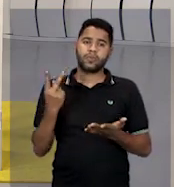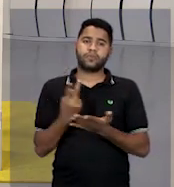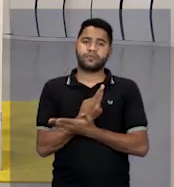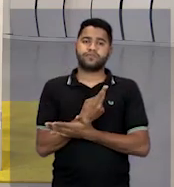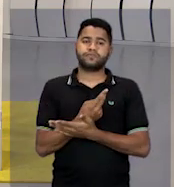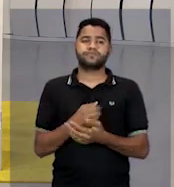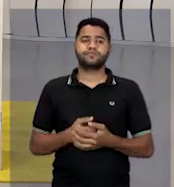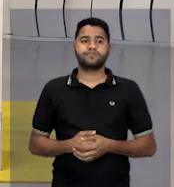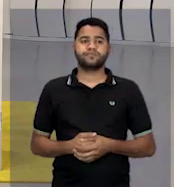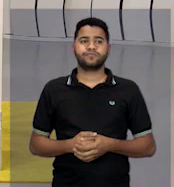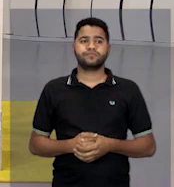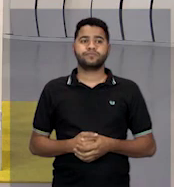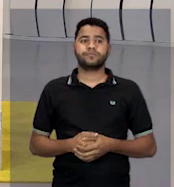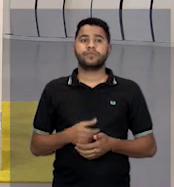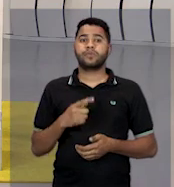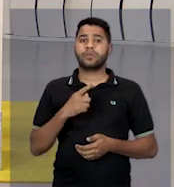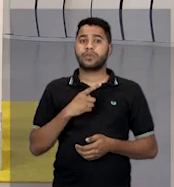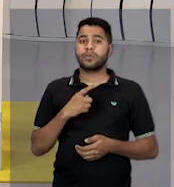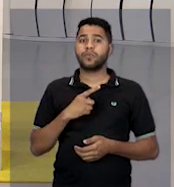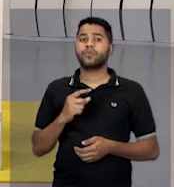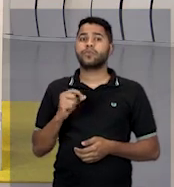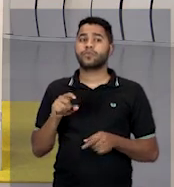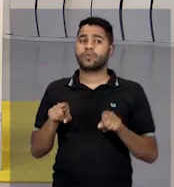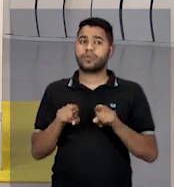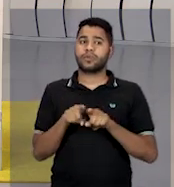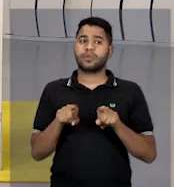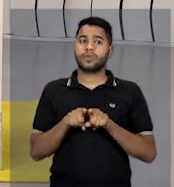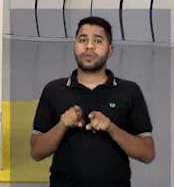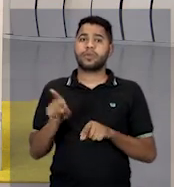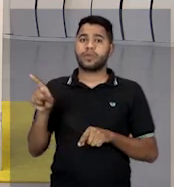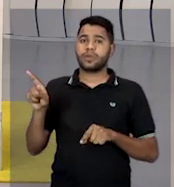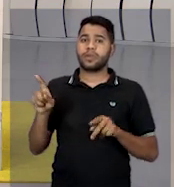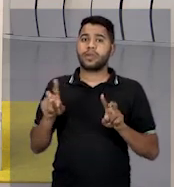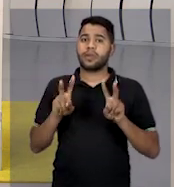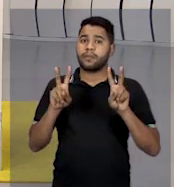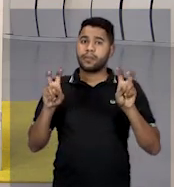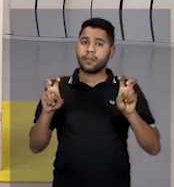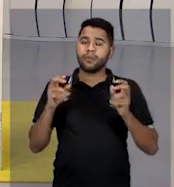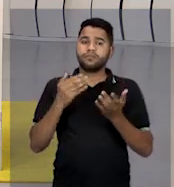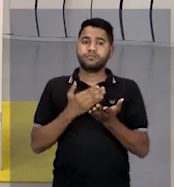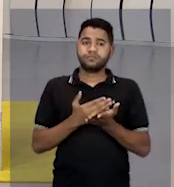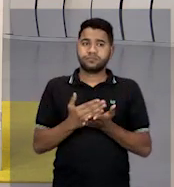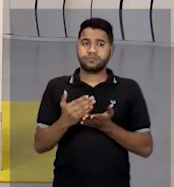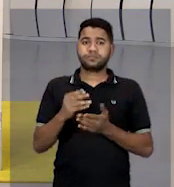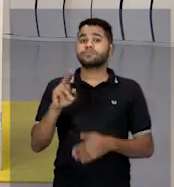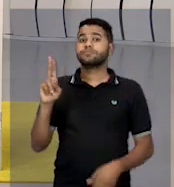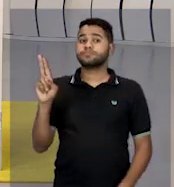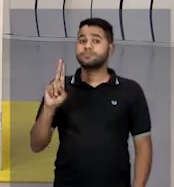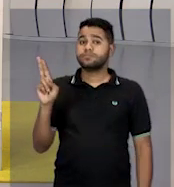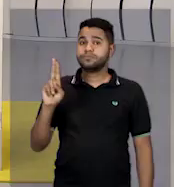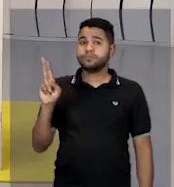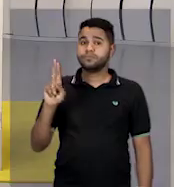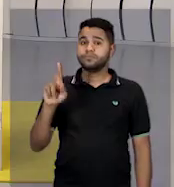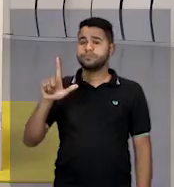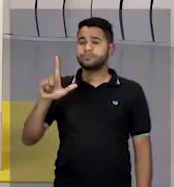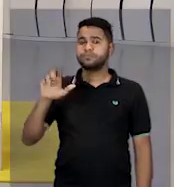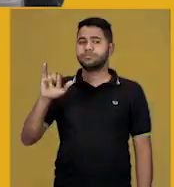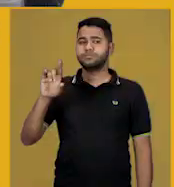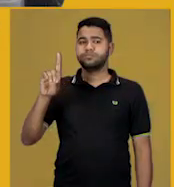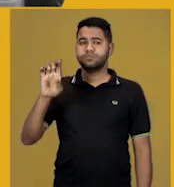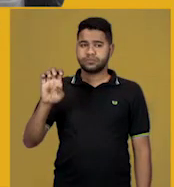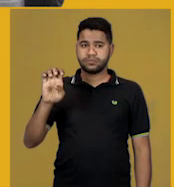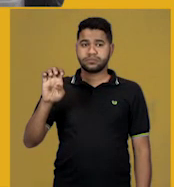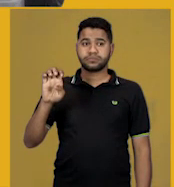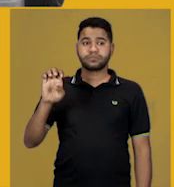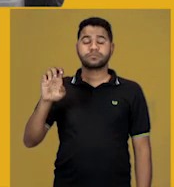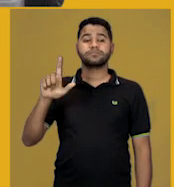E aí, nós temos esse parágrafo inicial que nós chamamos de lead. O